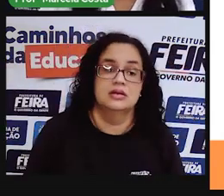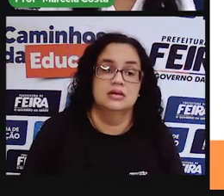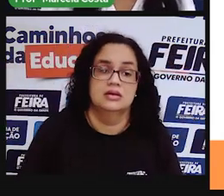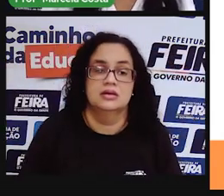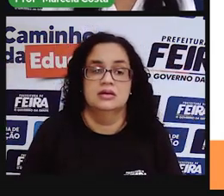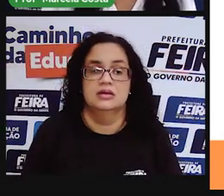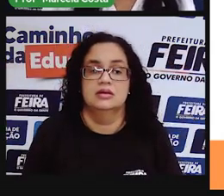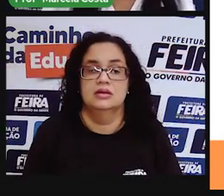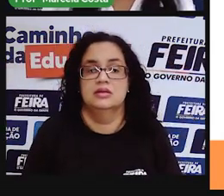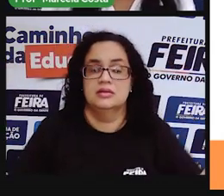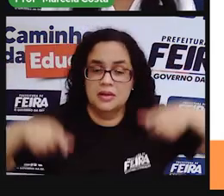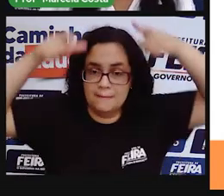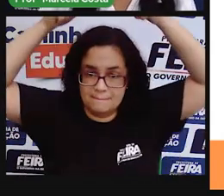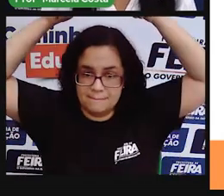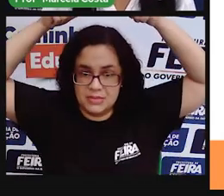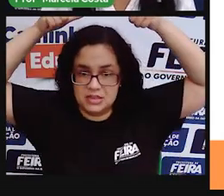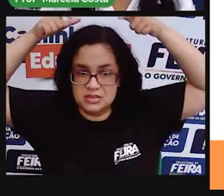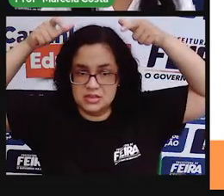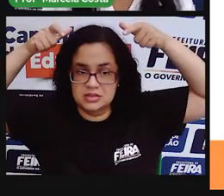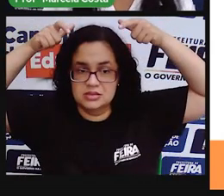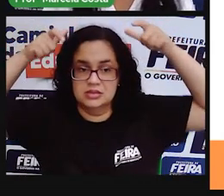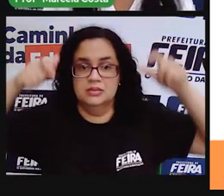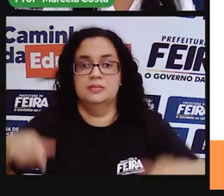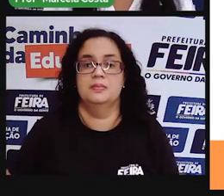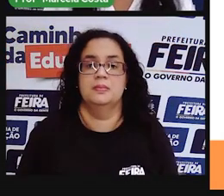da princesa Branca de Neve.